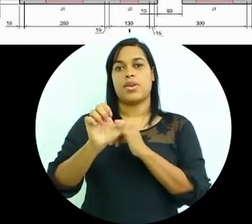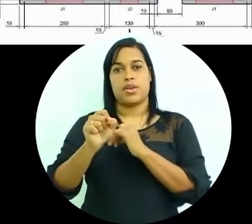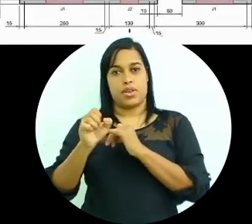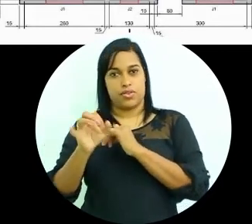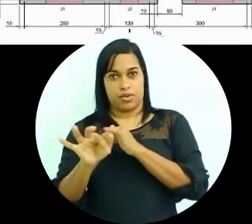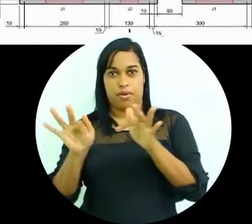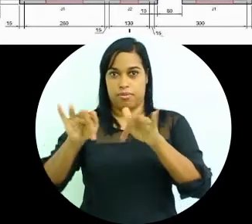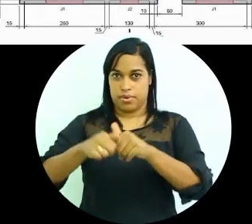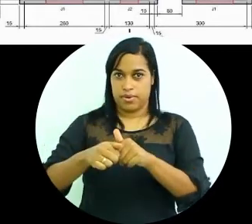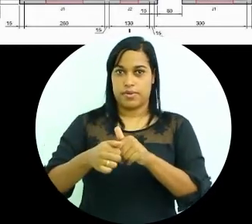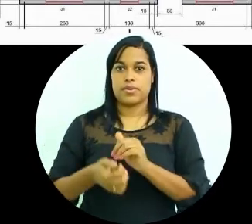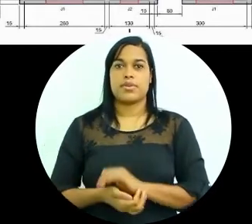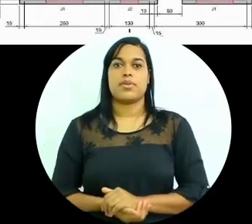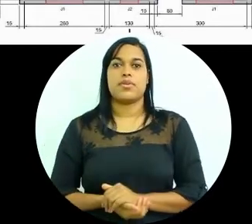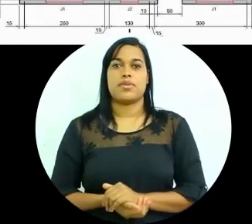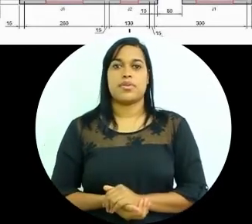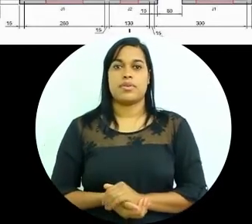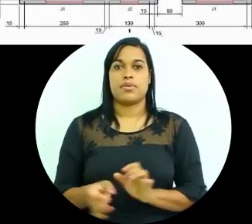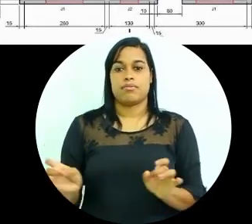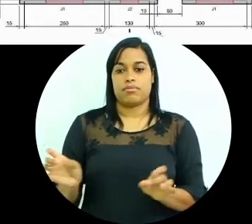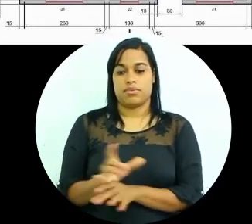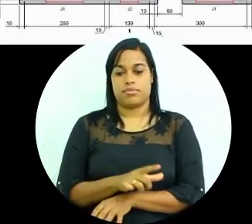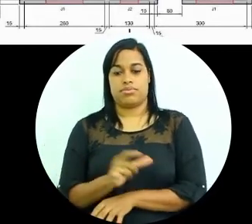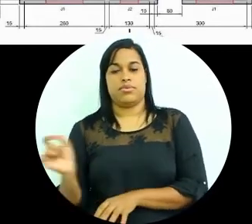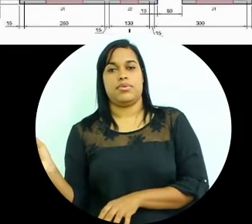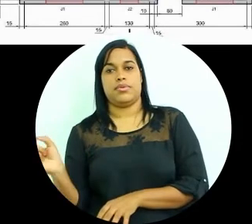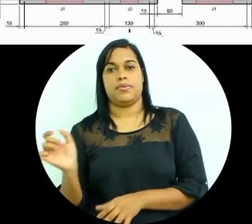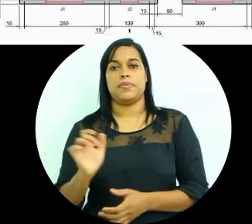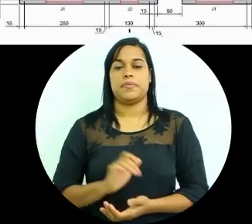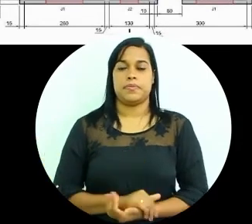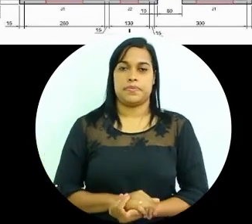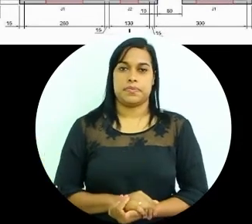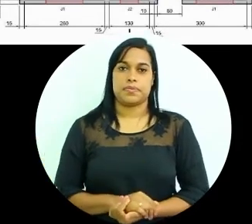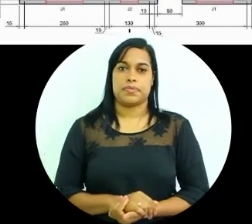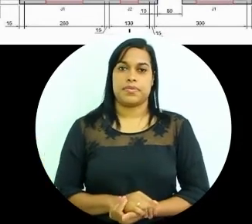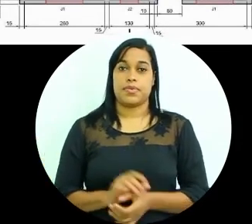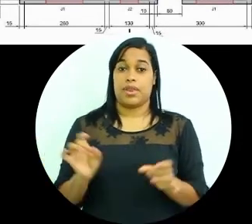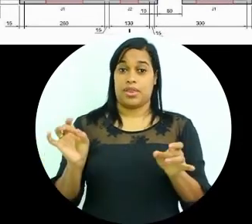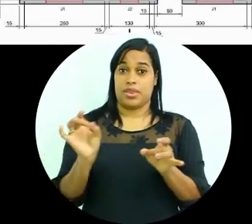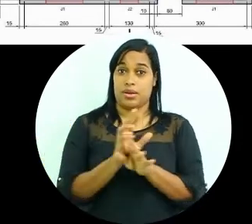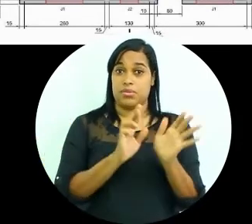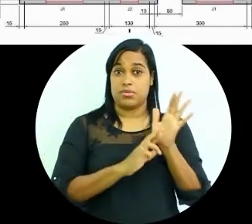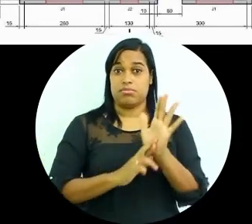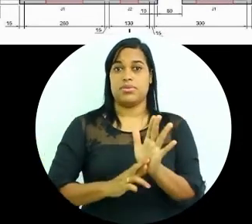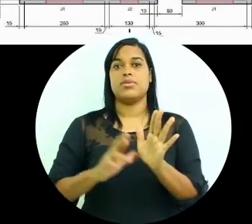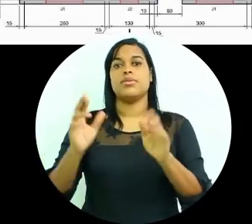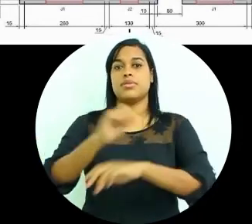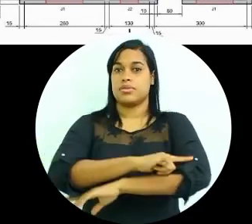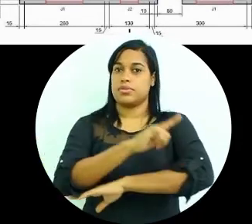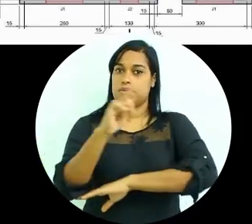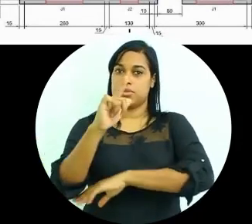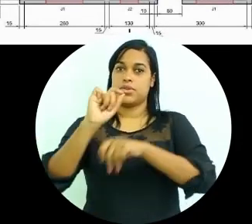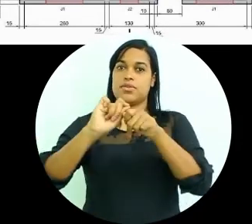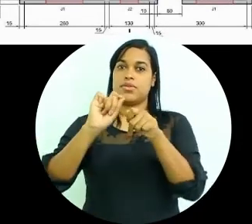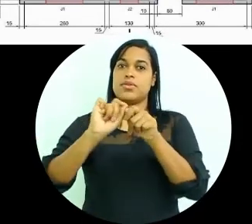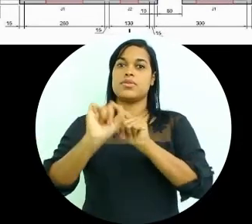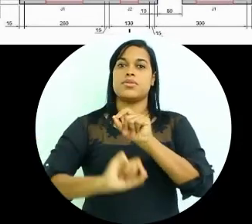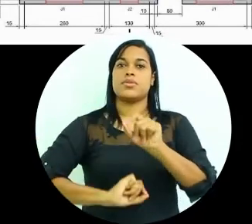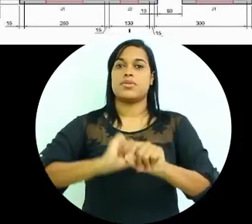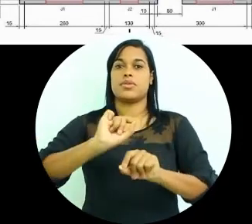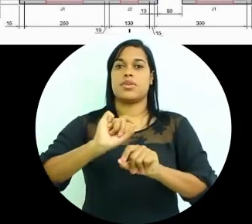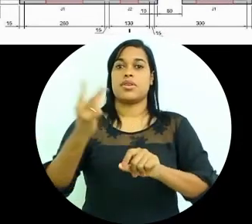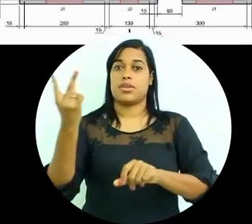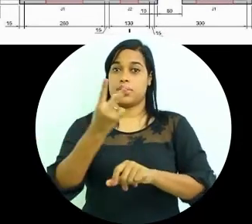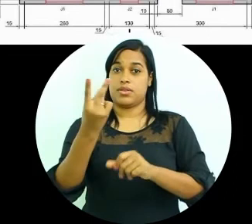tracejada. Clico no ESC para sair. Após a representação das janelas, nós